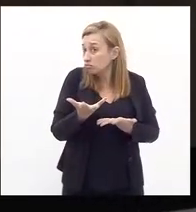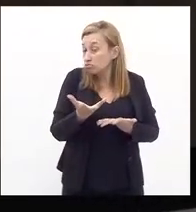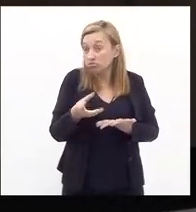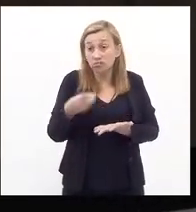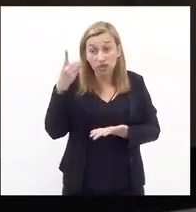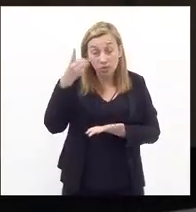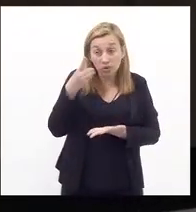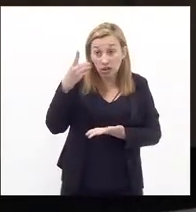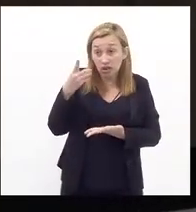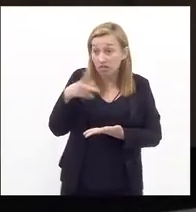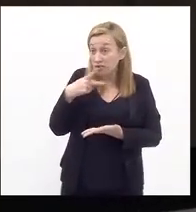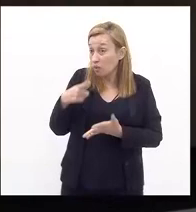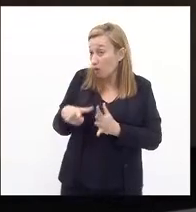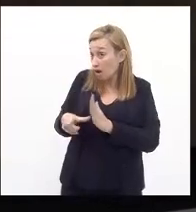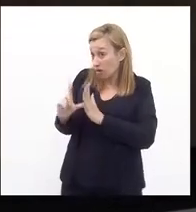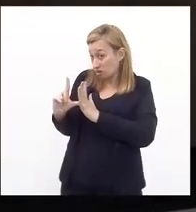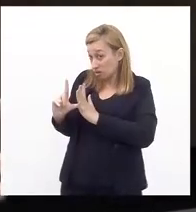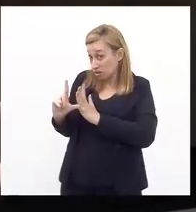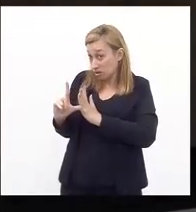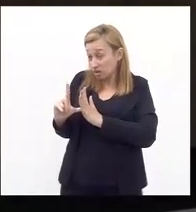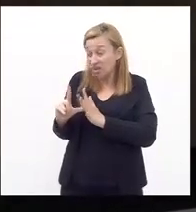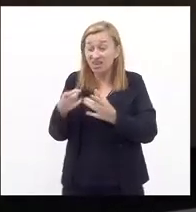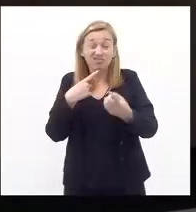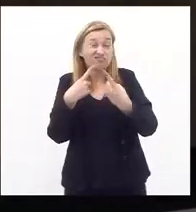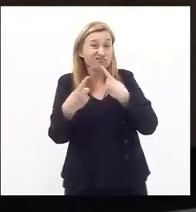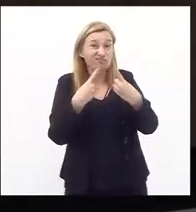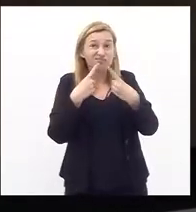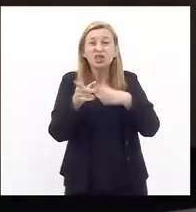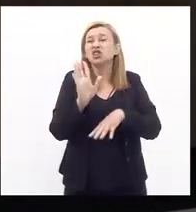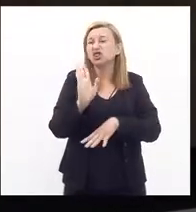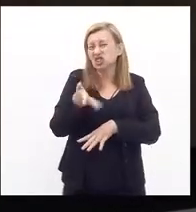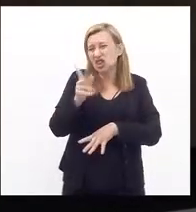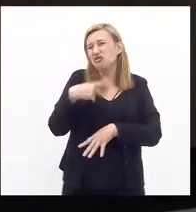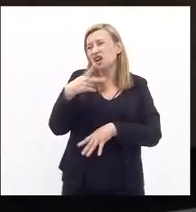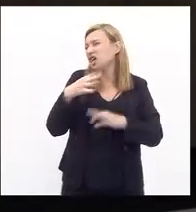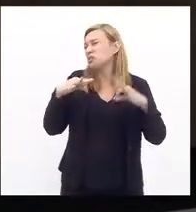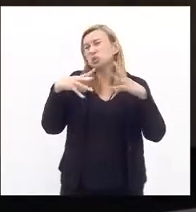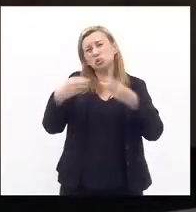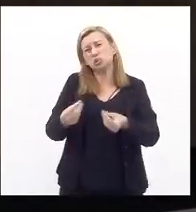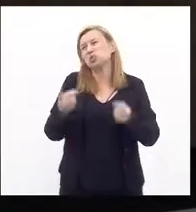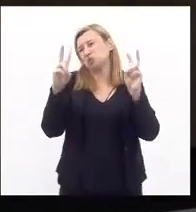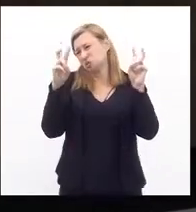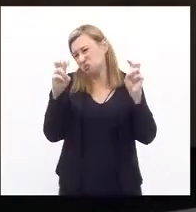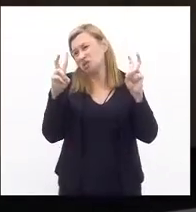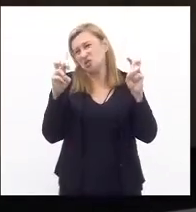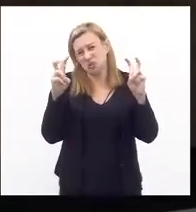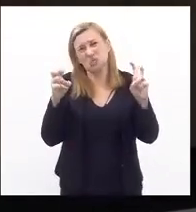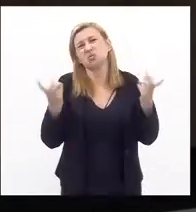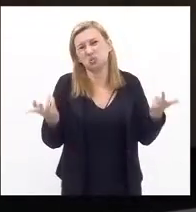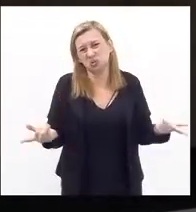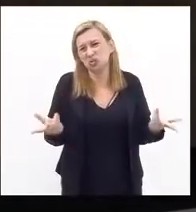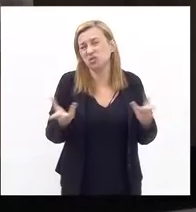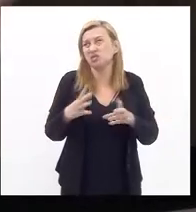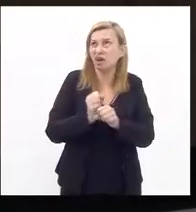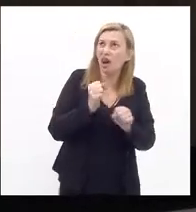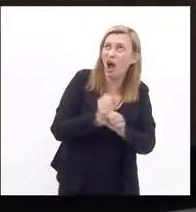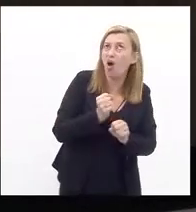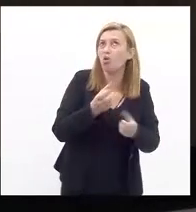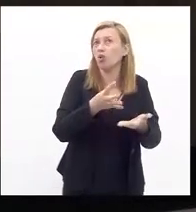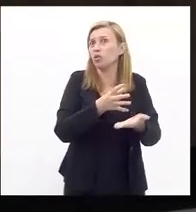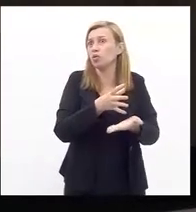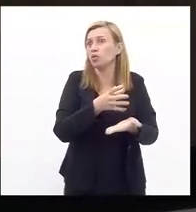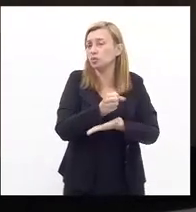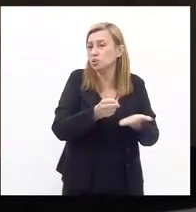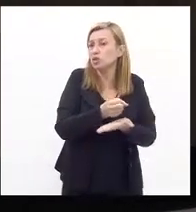deputado pimenta é sério esse debate nós já falamos tudo a respeito de cálculos